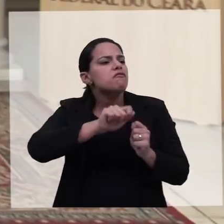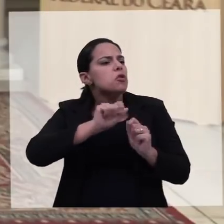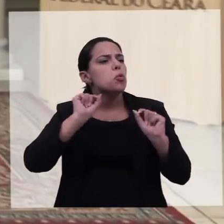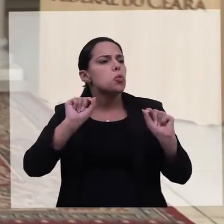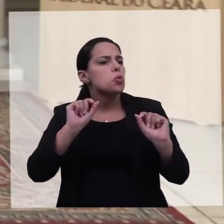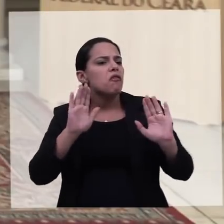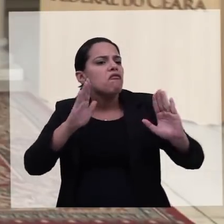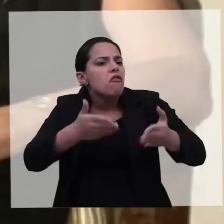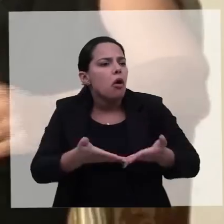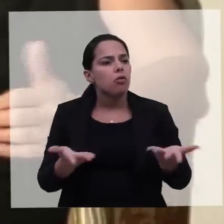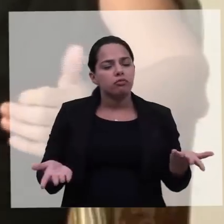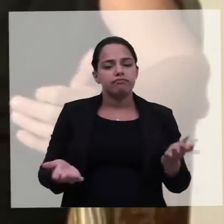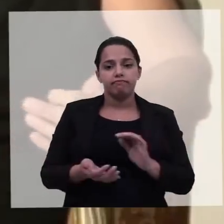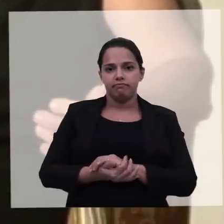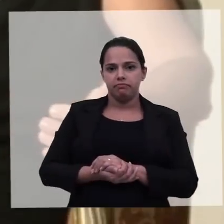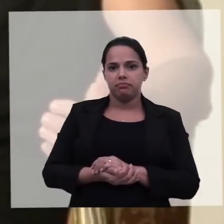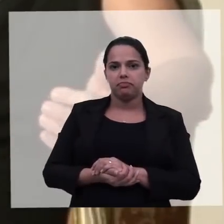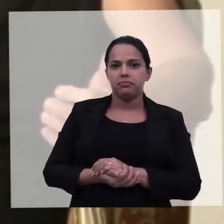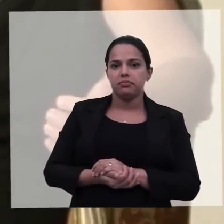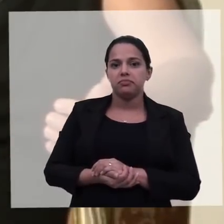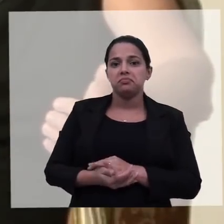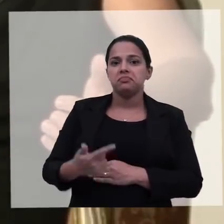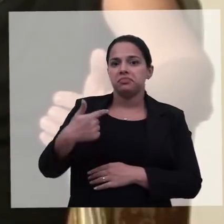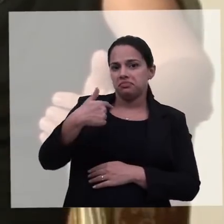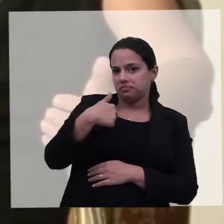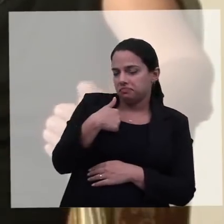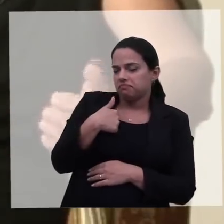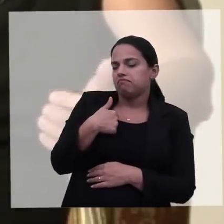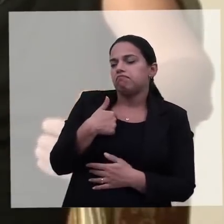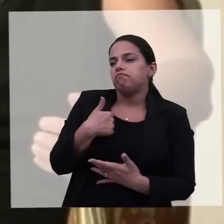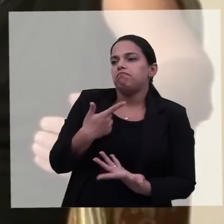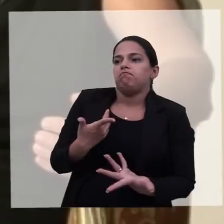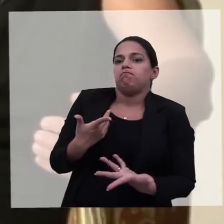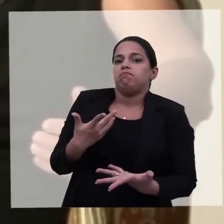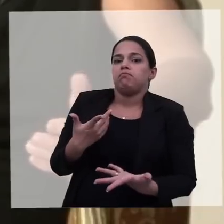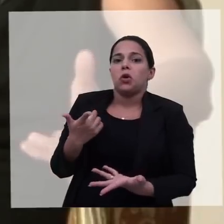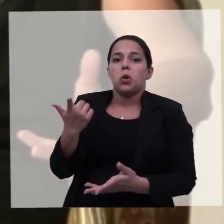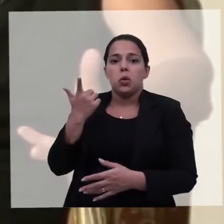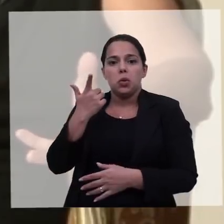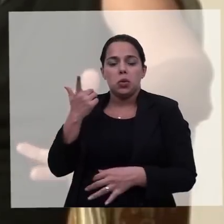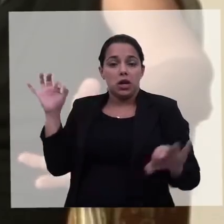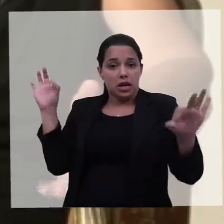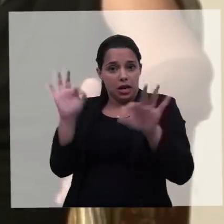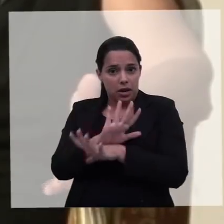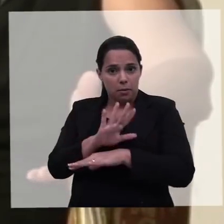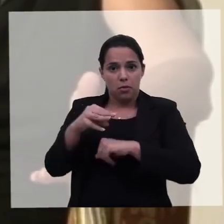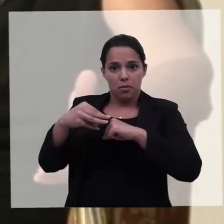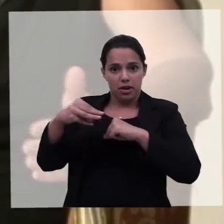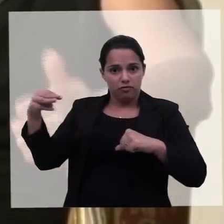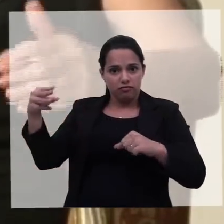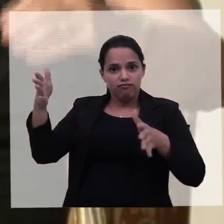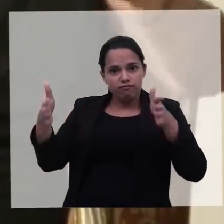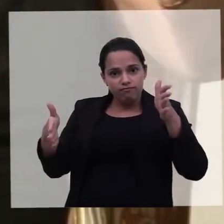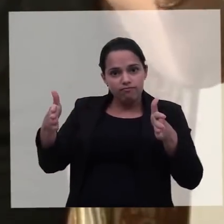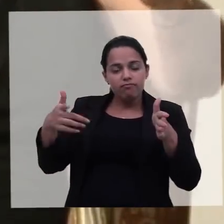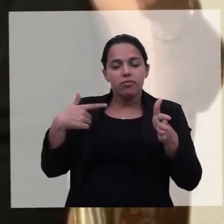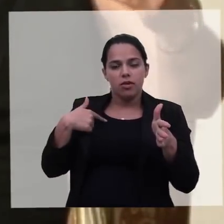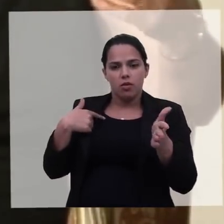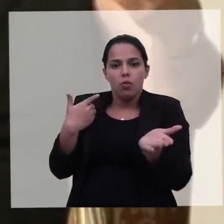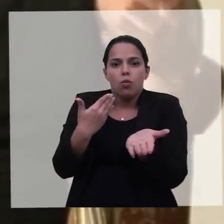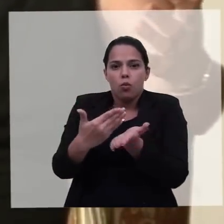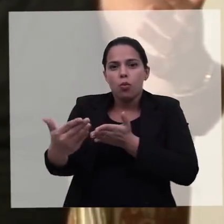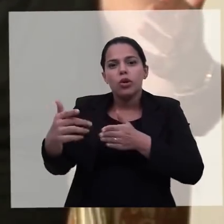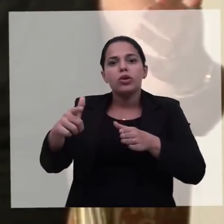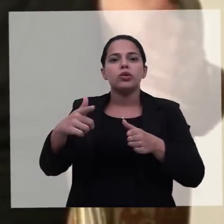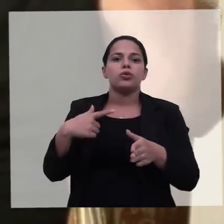quê nesse intervalo? Quando eu terminei o mestrado, aí eu comecei